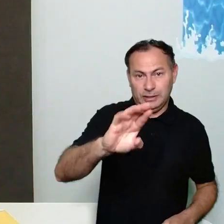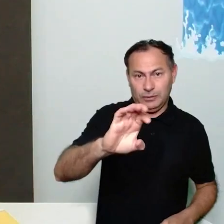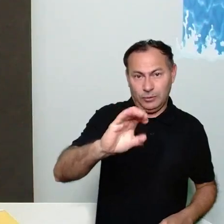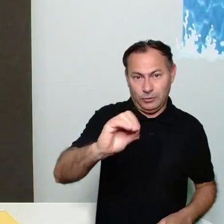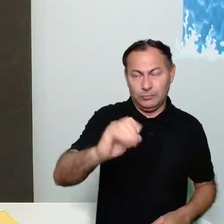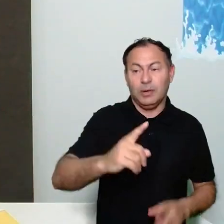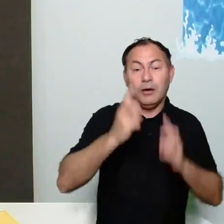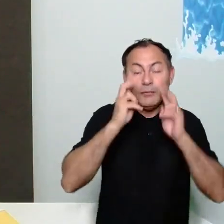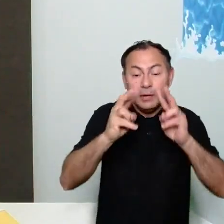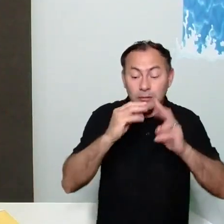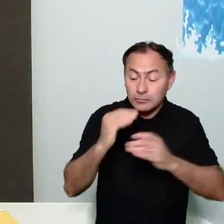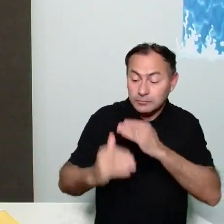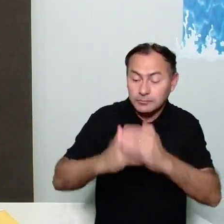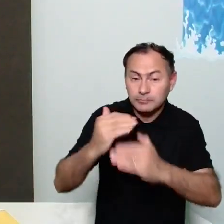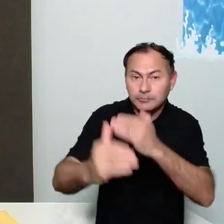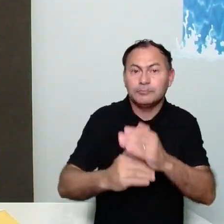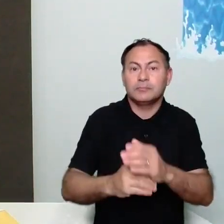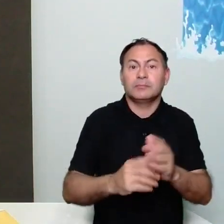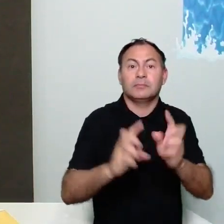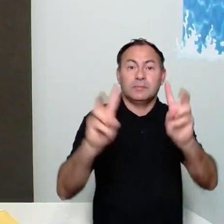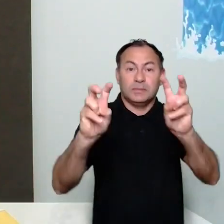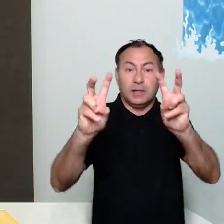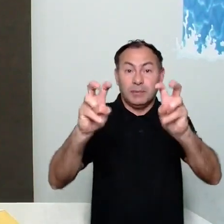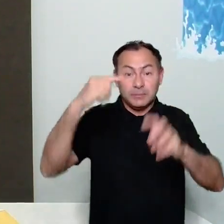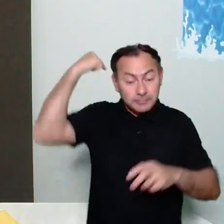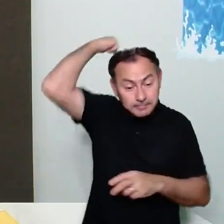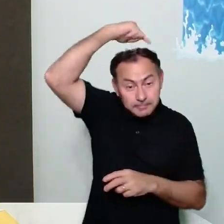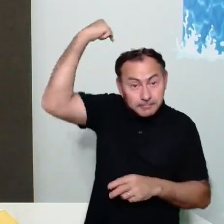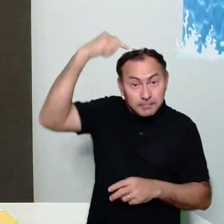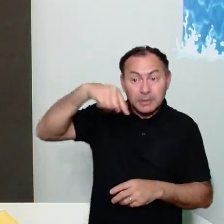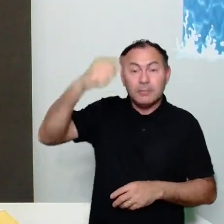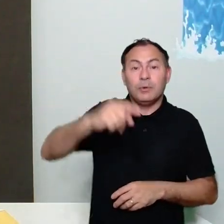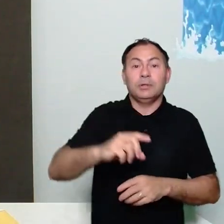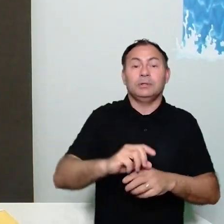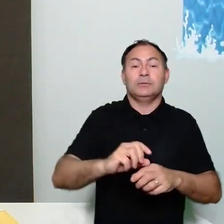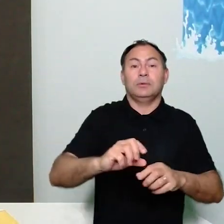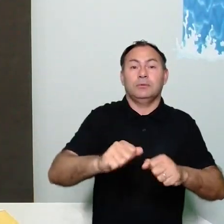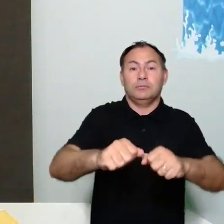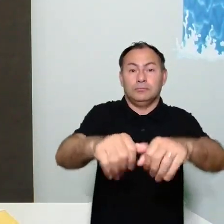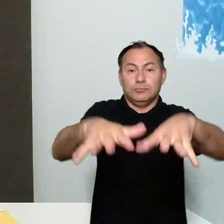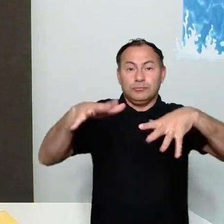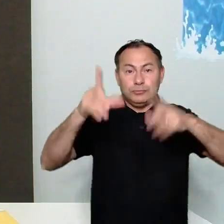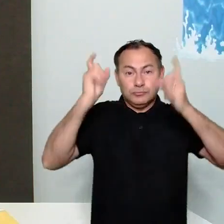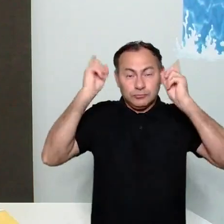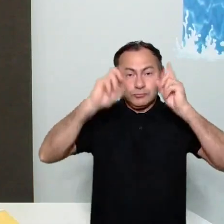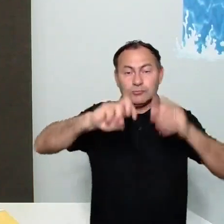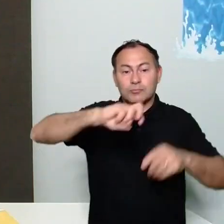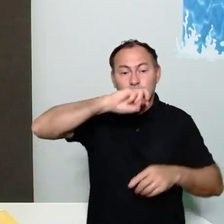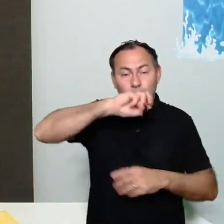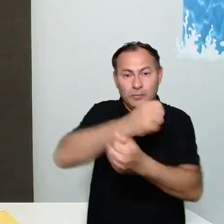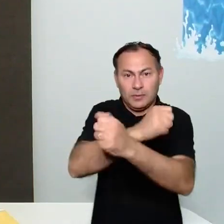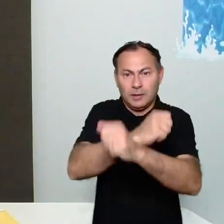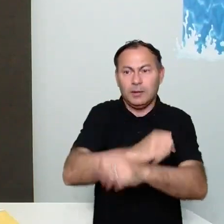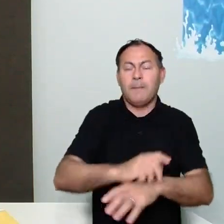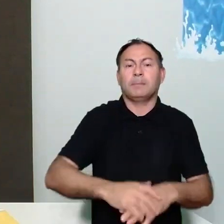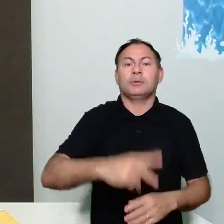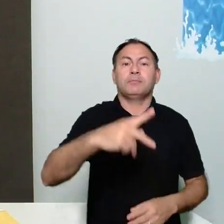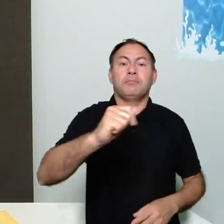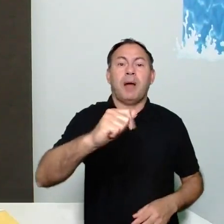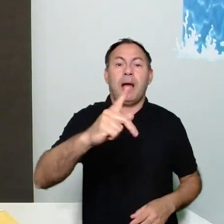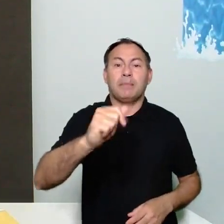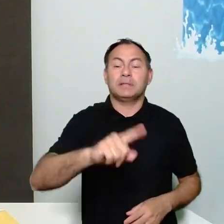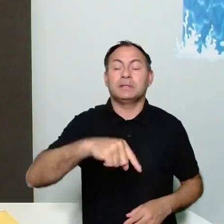Vejamos agora o desenvolvimento do tema da santidade depois do concílio, nos papas pós